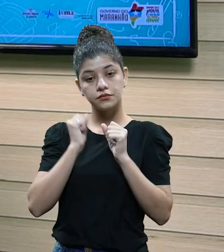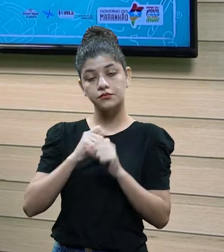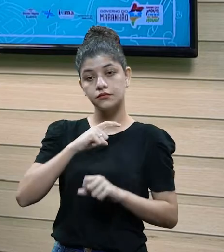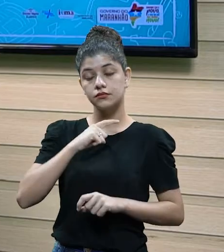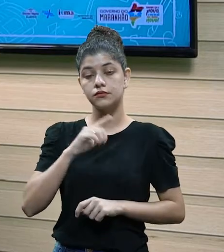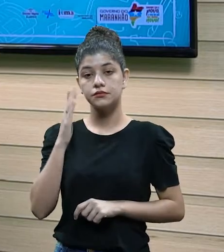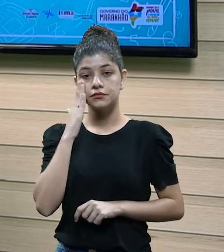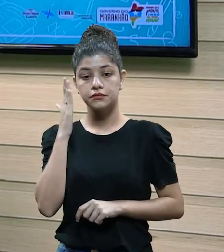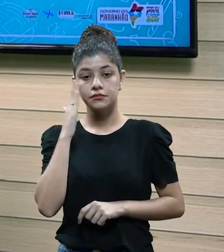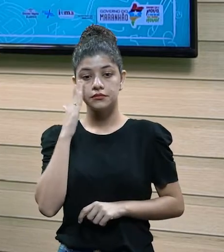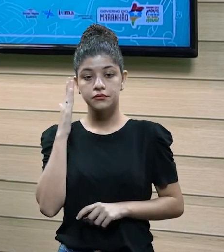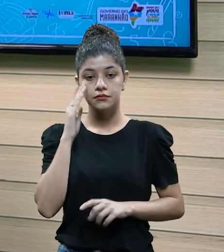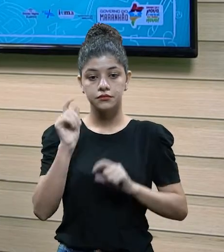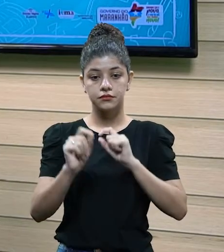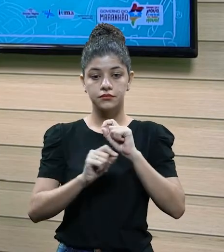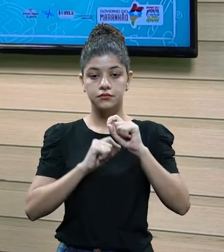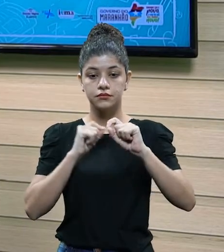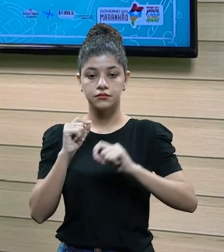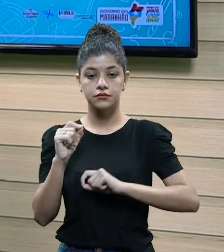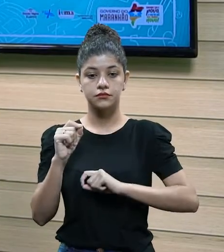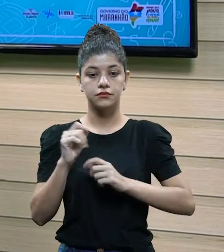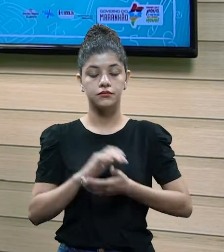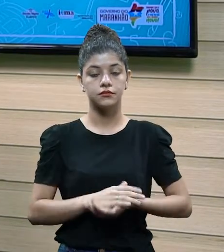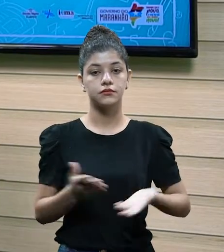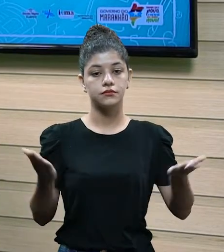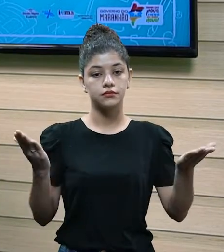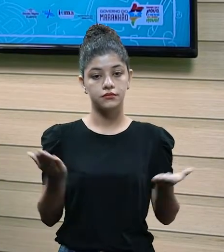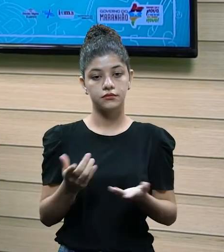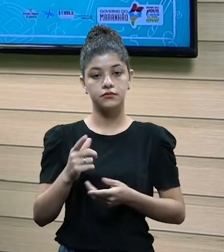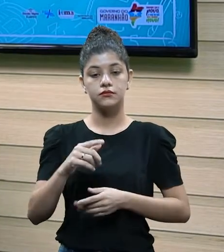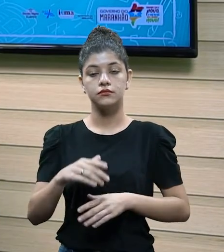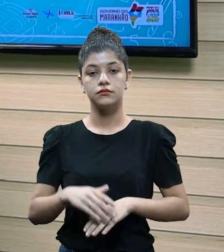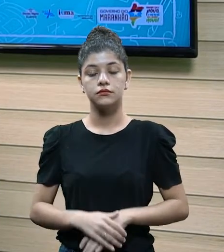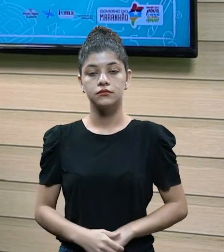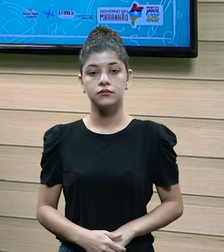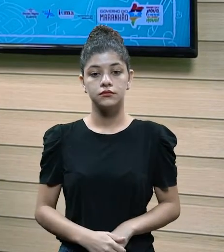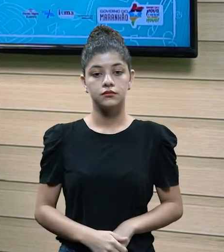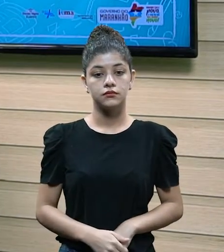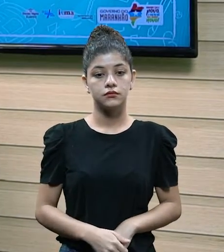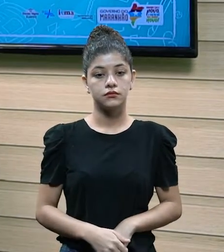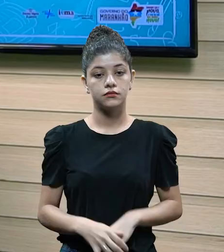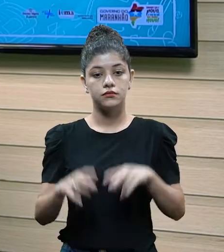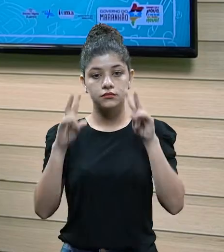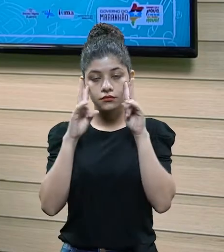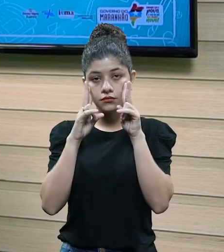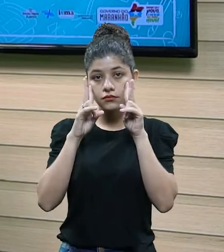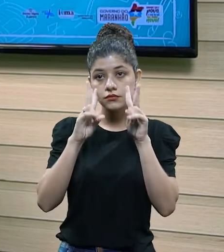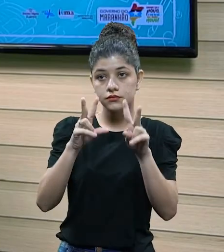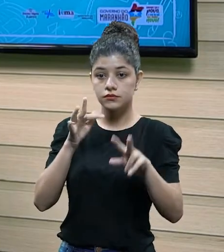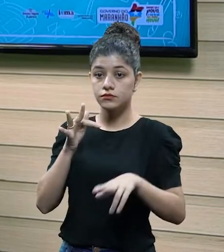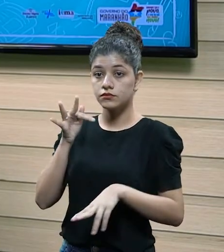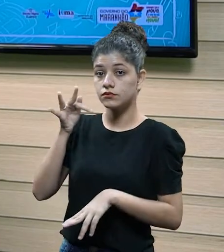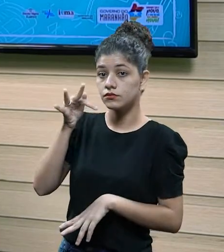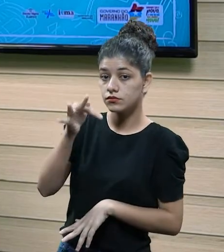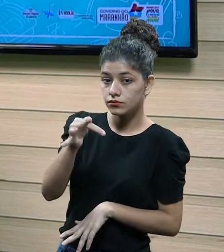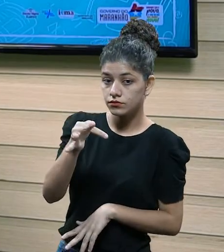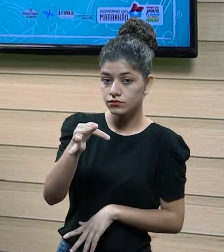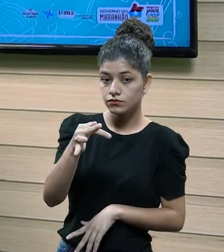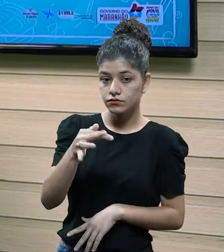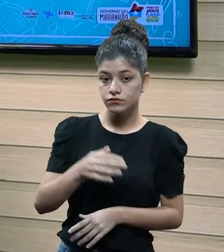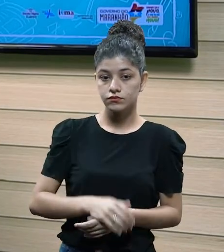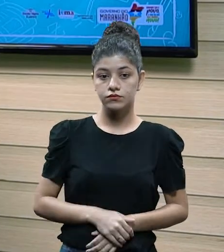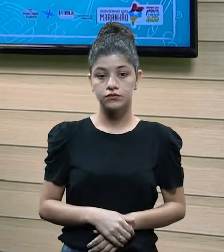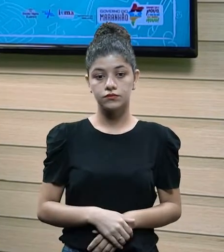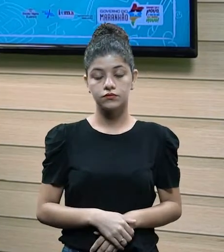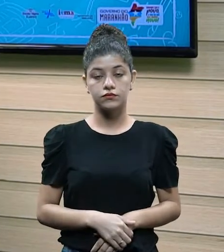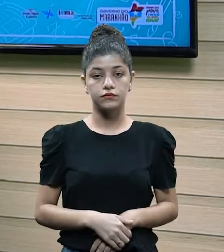ter uma compreensão. Então, a missão é isso, é o estado presente, é para que ela serve. A visão, olhar o futuro, olhar para